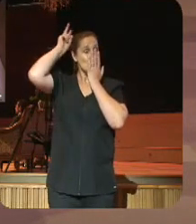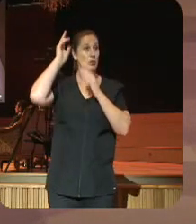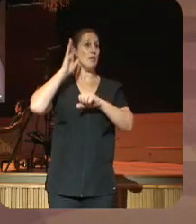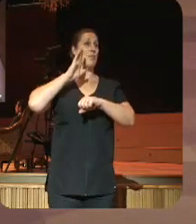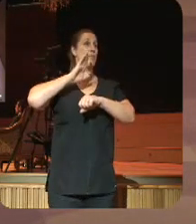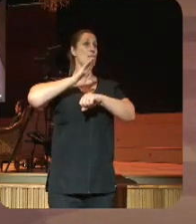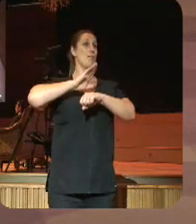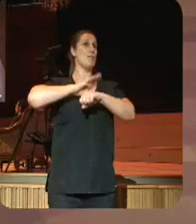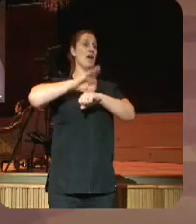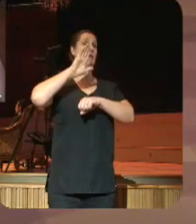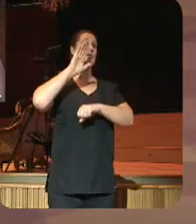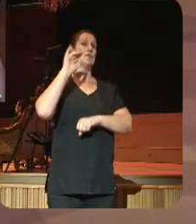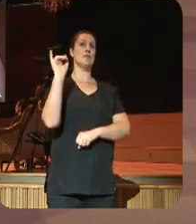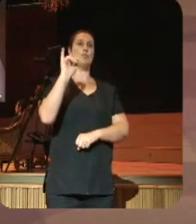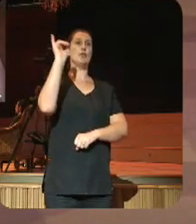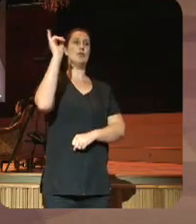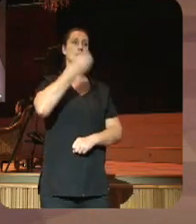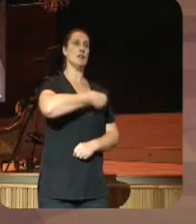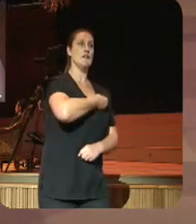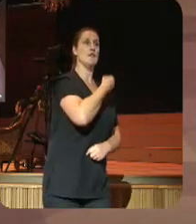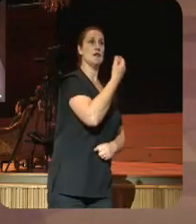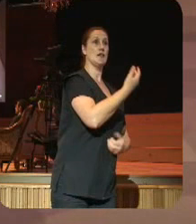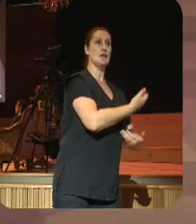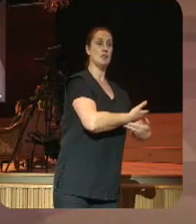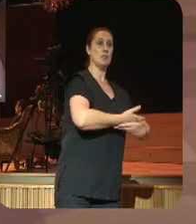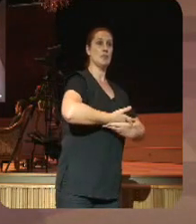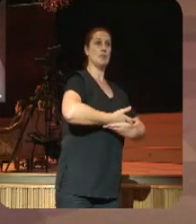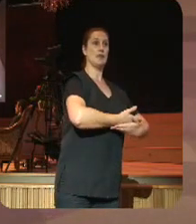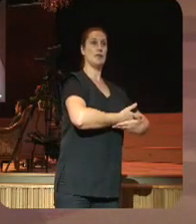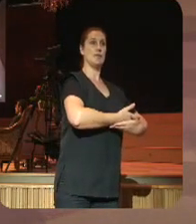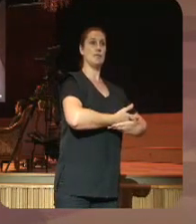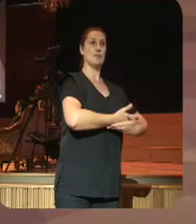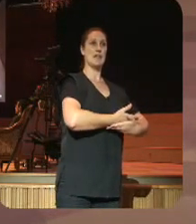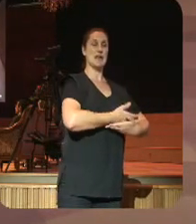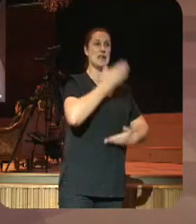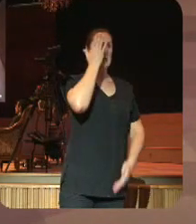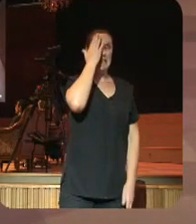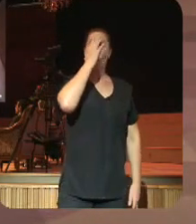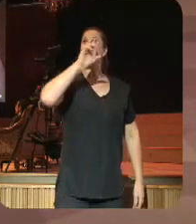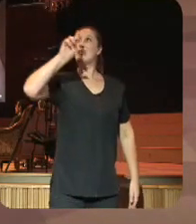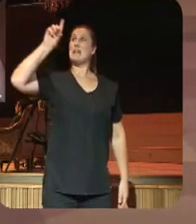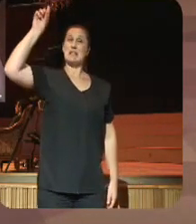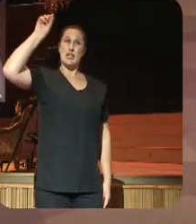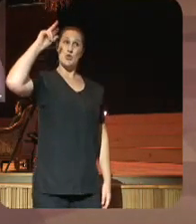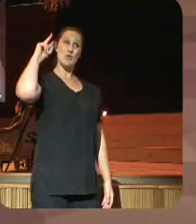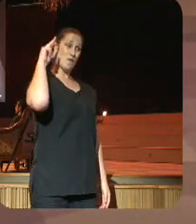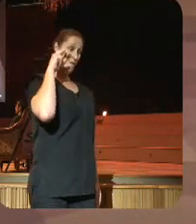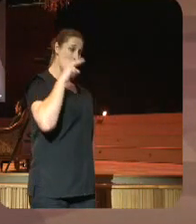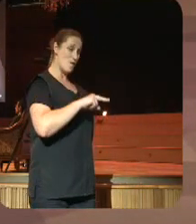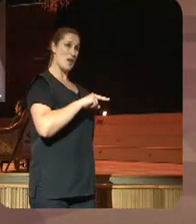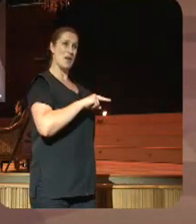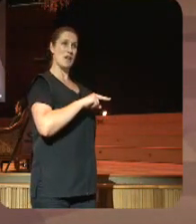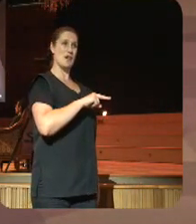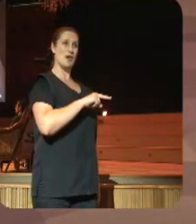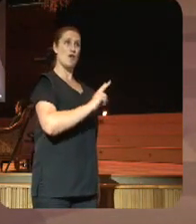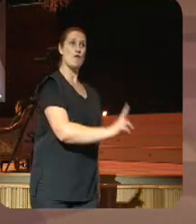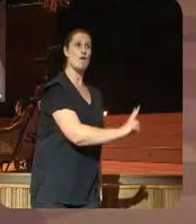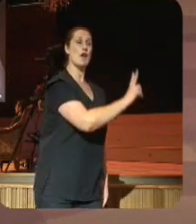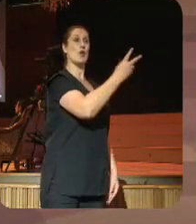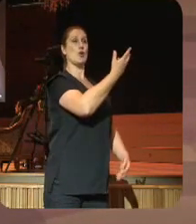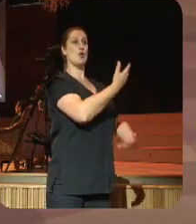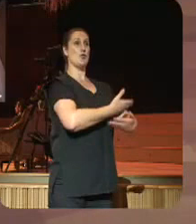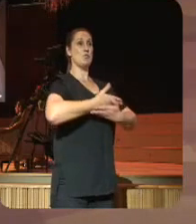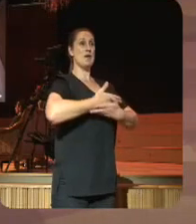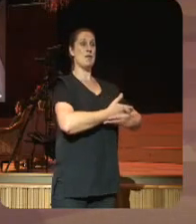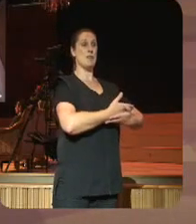Será que é? Do ponto de vista de Deus, aquela criança vale mais do que qualquer cultura. Você